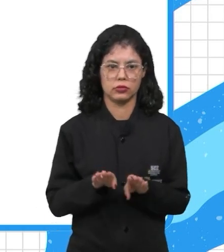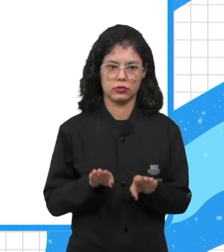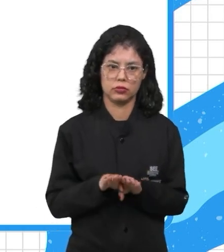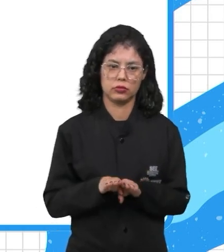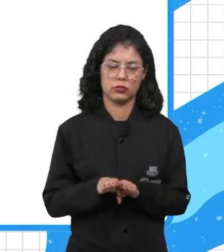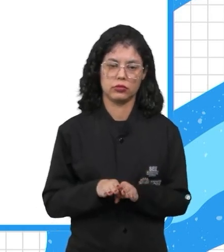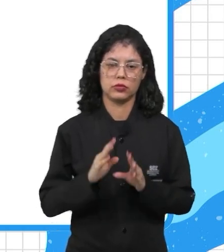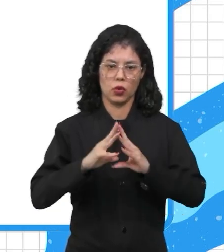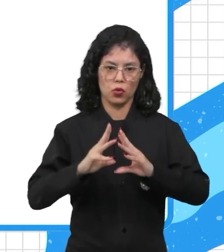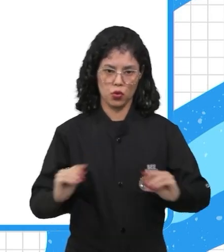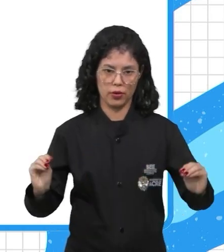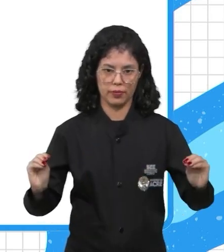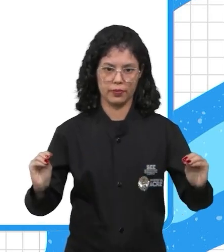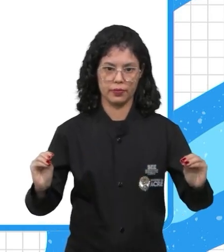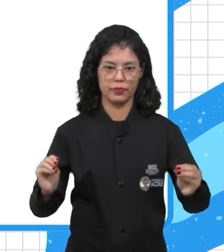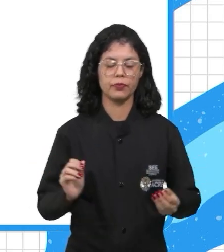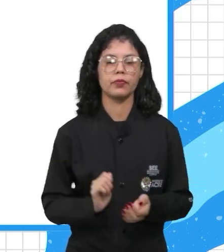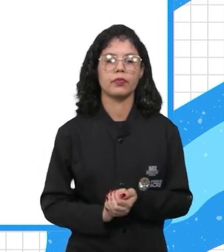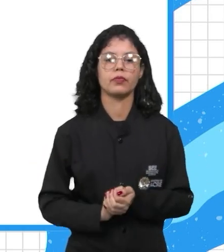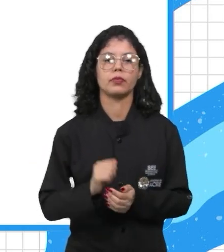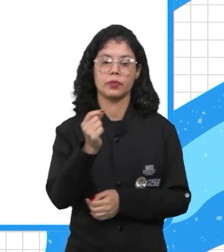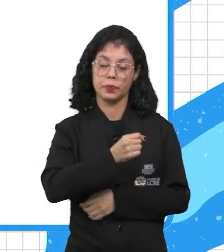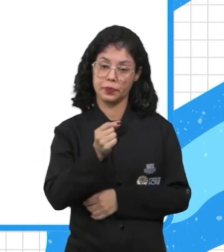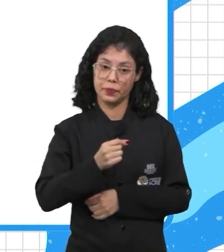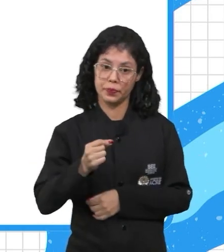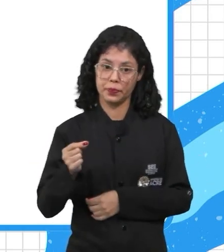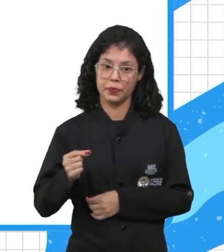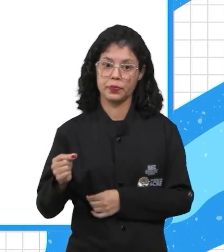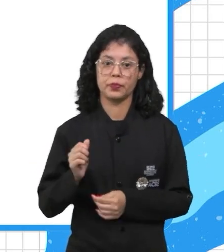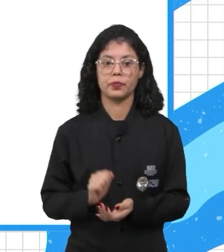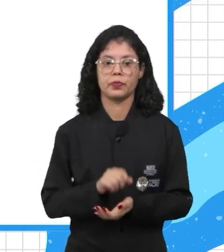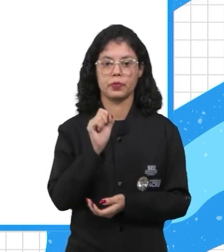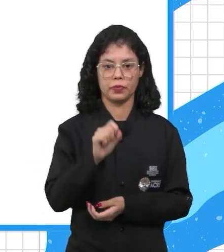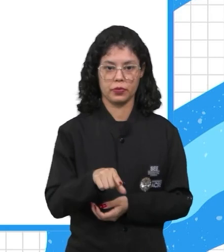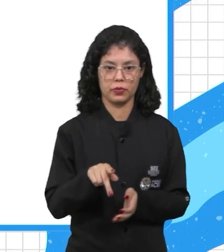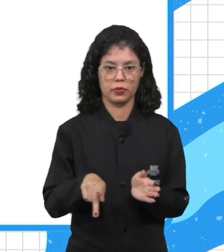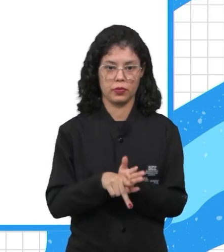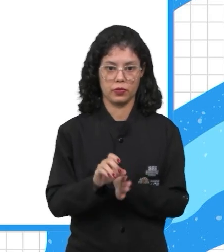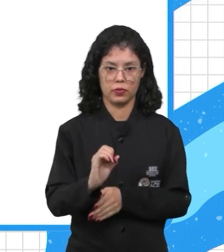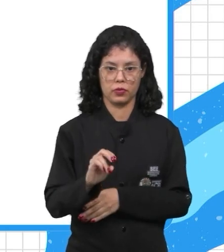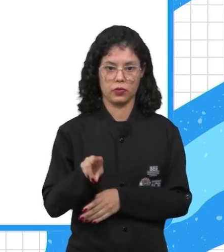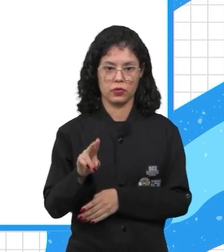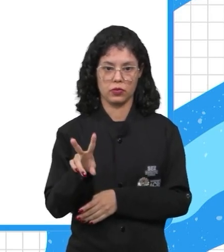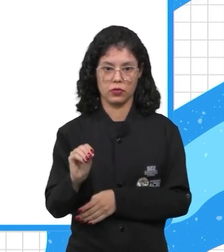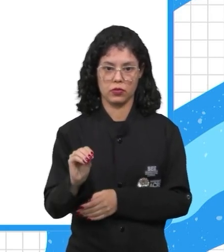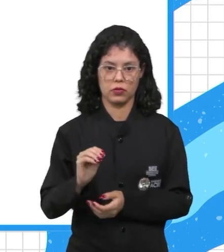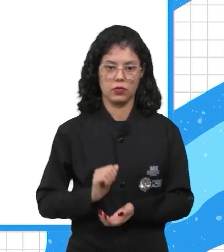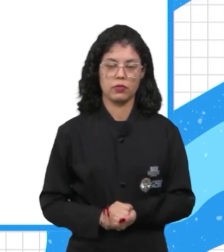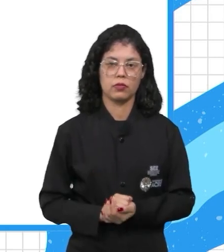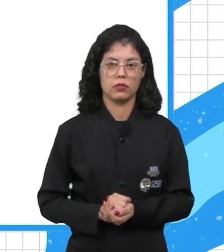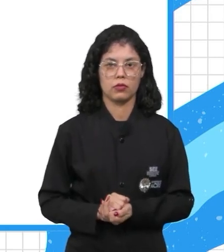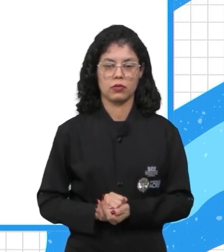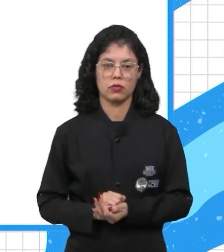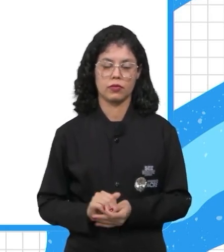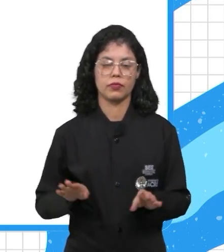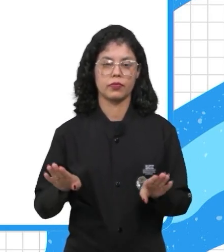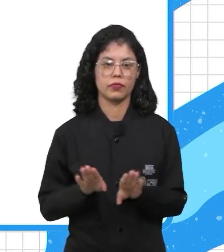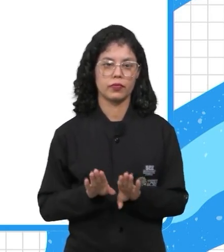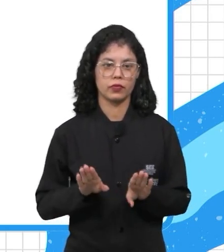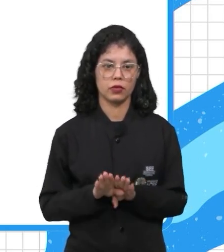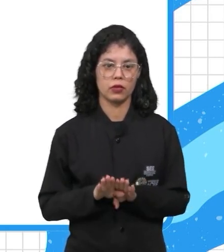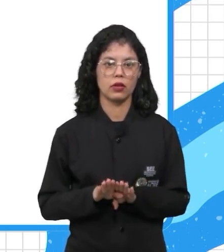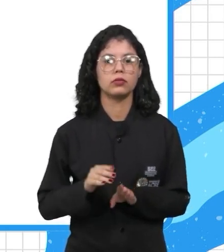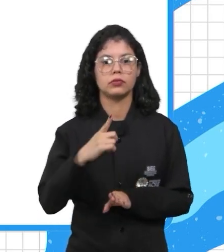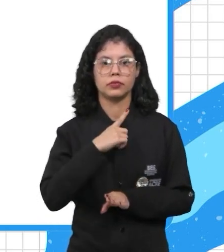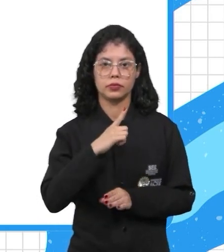gente sabe que isso ocorre, né? As moscas, elas vão lá, botam seus ovos e depois de alguns dias nascem a larva. Então,